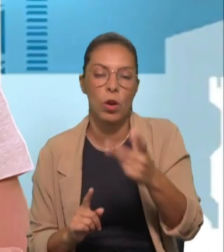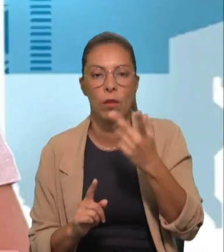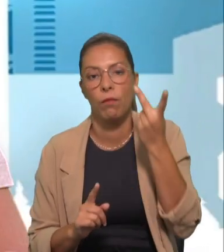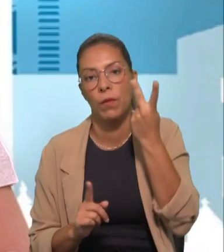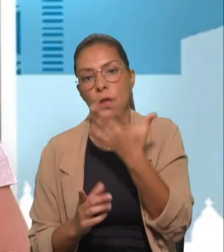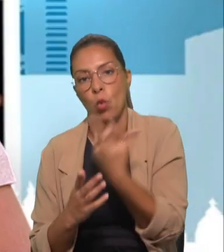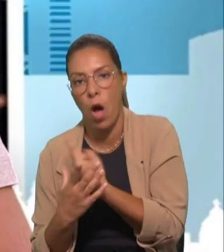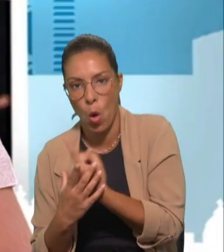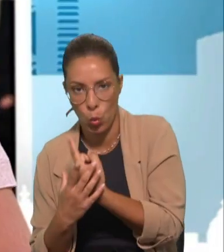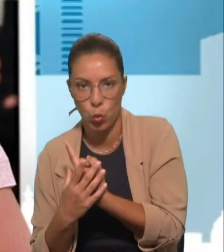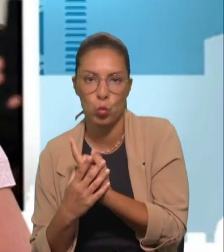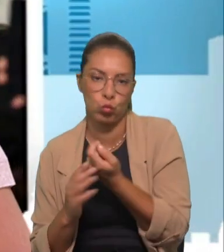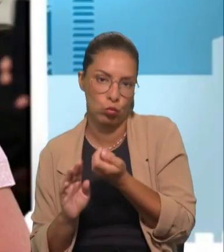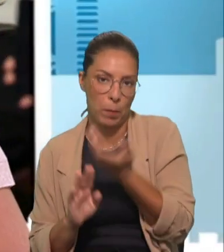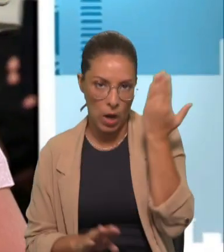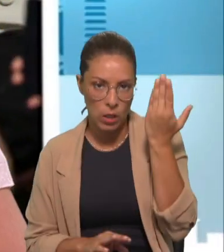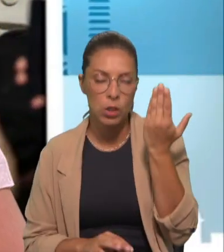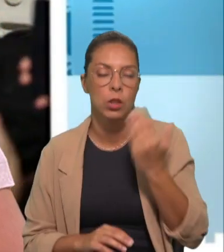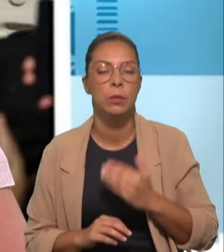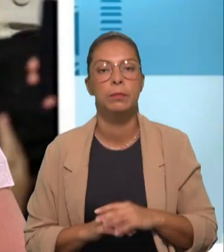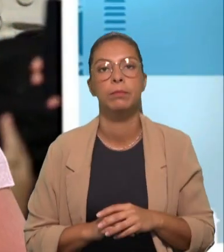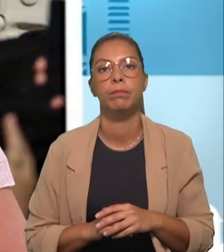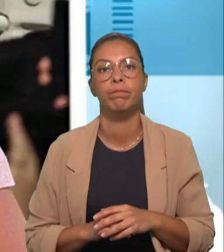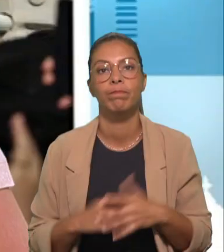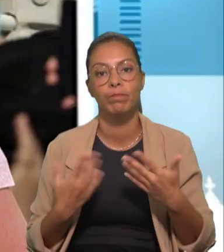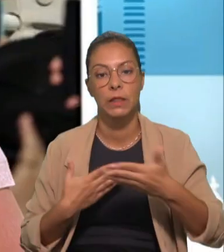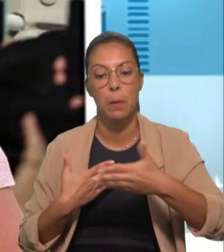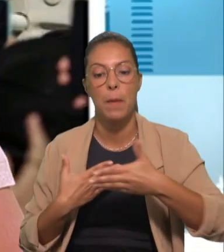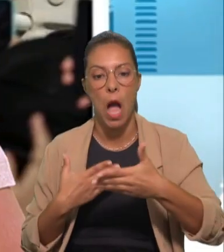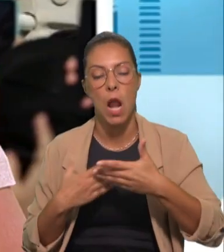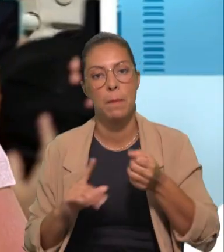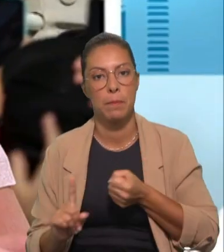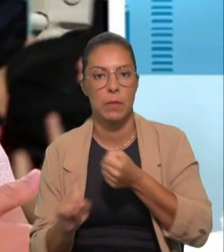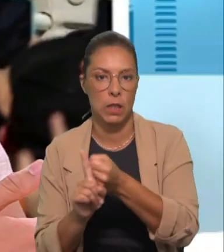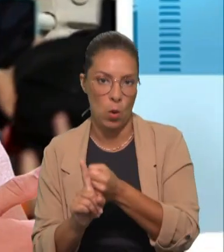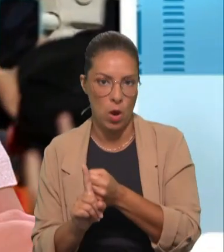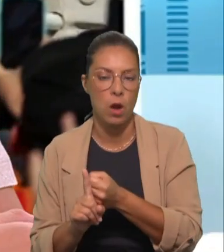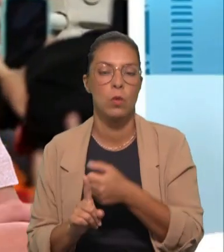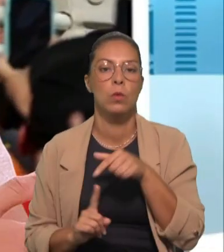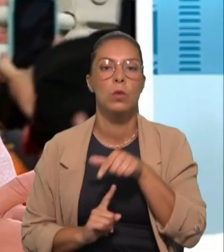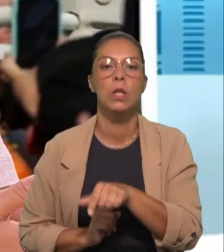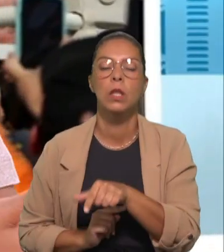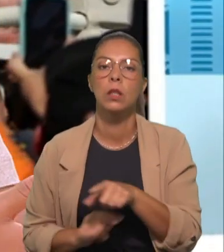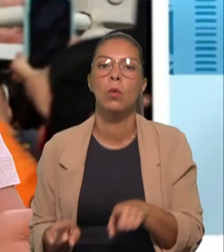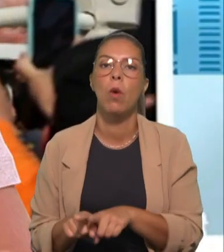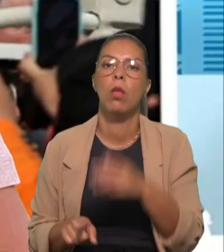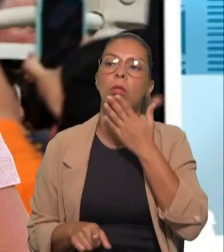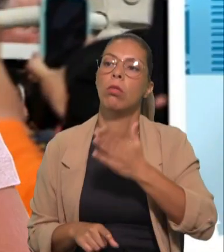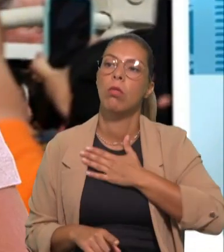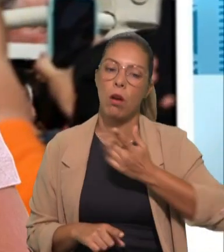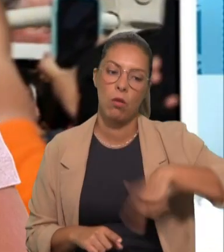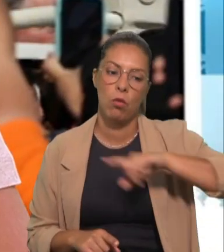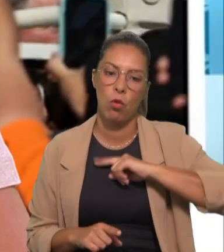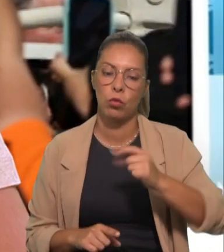isoladas. E, no fundo, as semanas missionárias são experiências para jovens que dão-nos estes